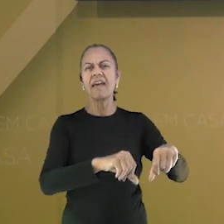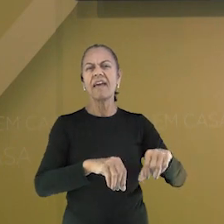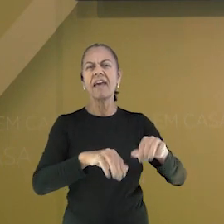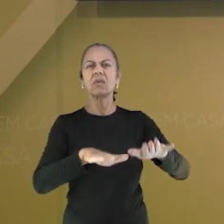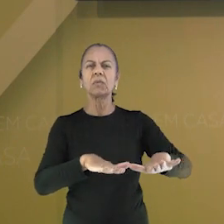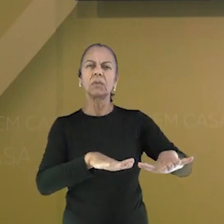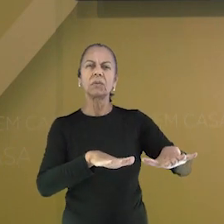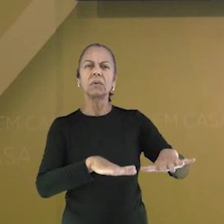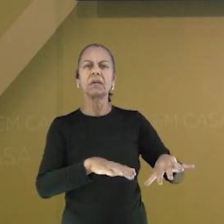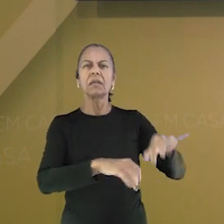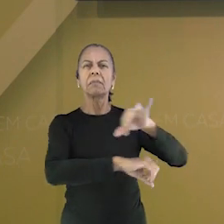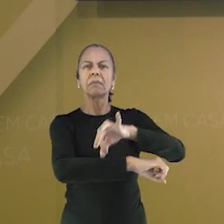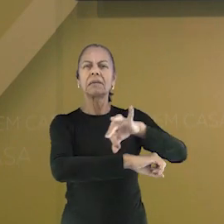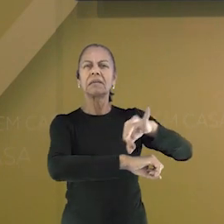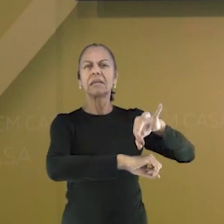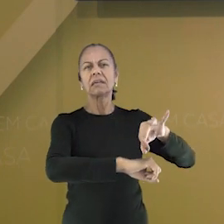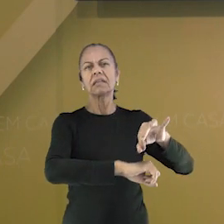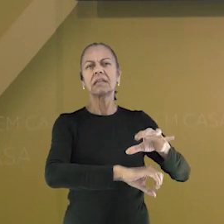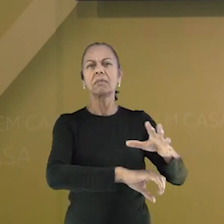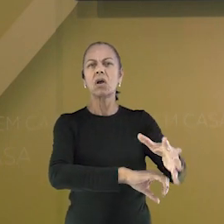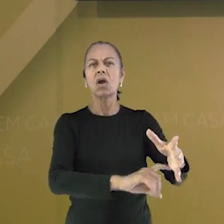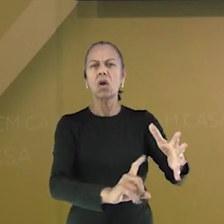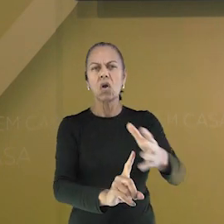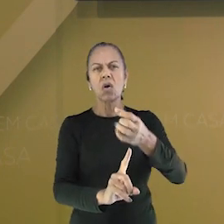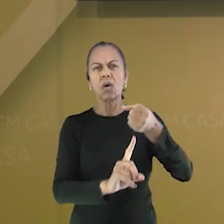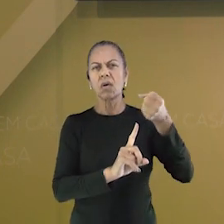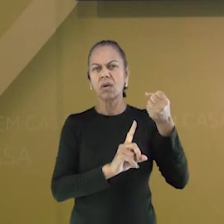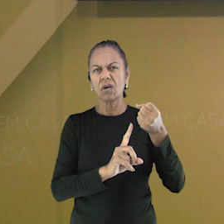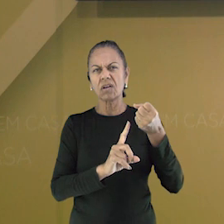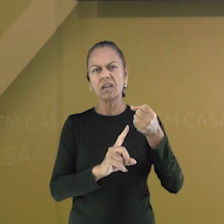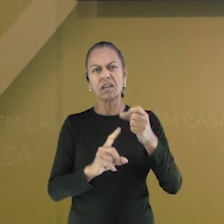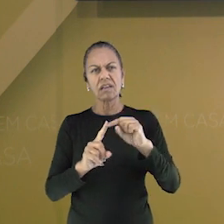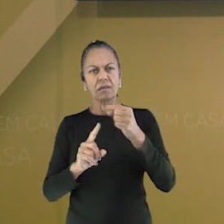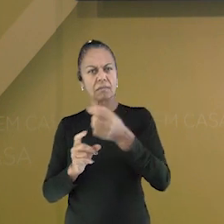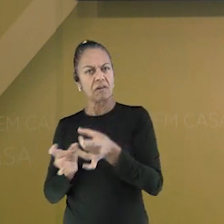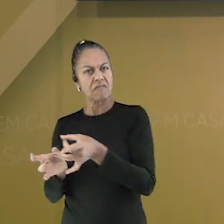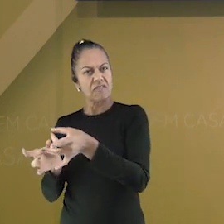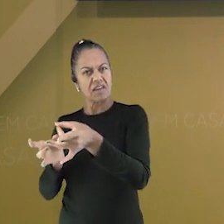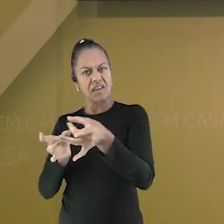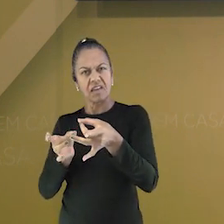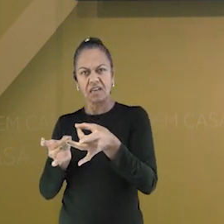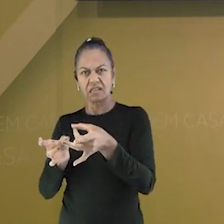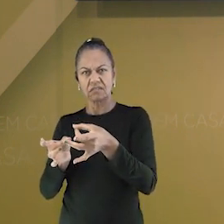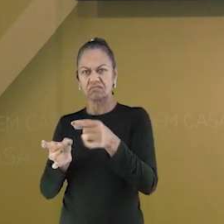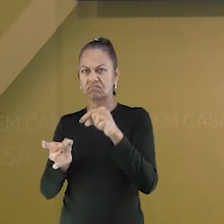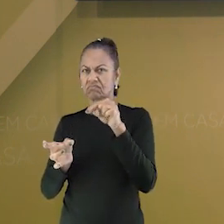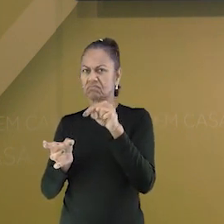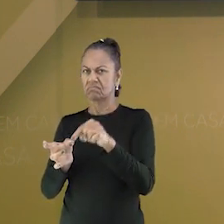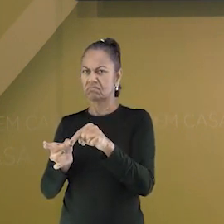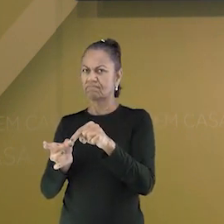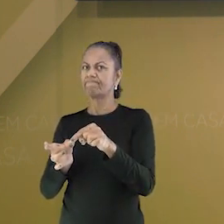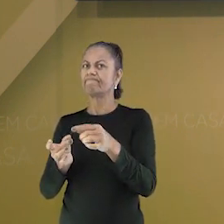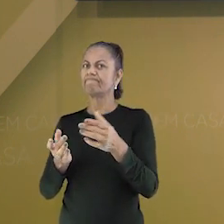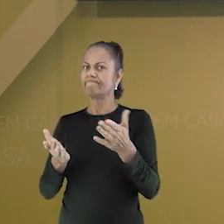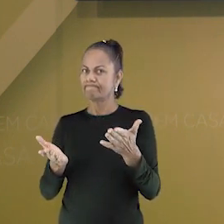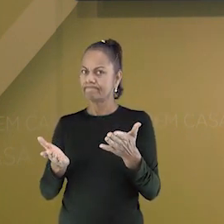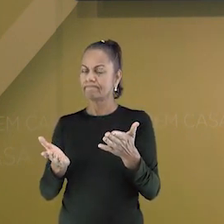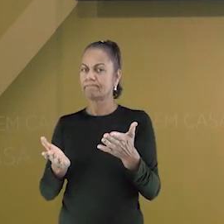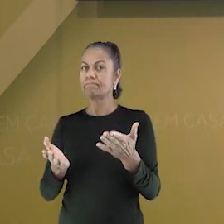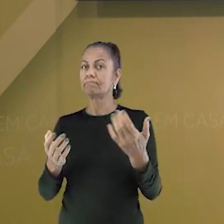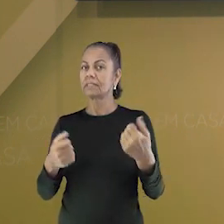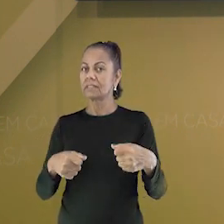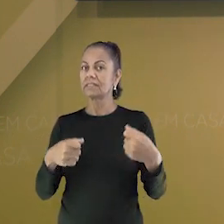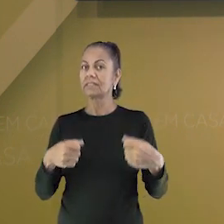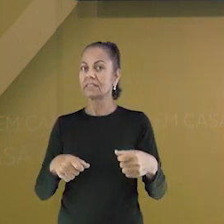tomate. Pego esses produtos e vou vender. Eu serei punido porque seria ilegal estar comercializando esse tipo